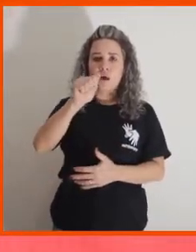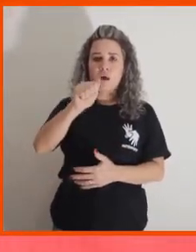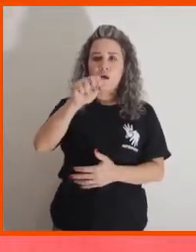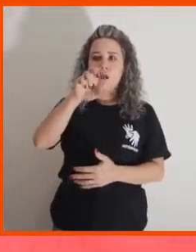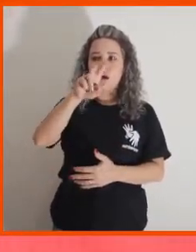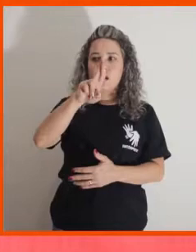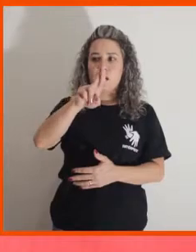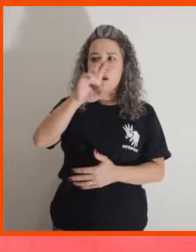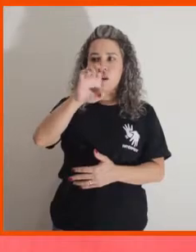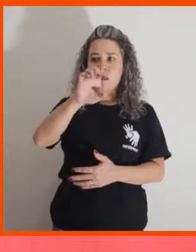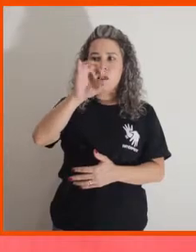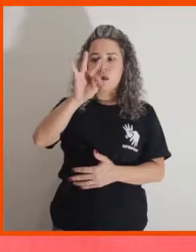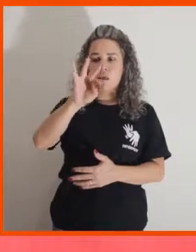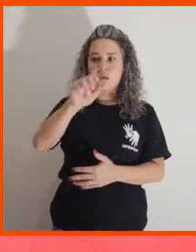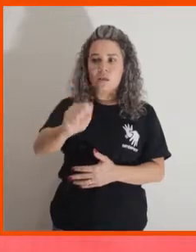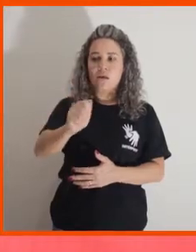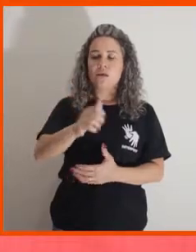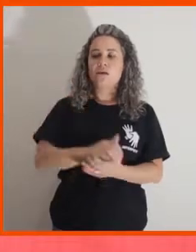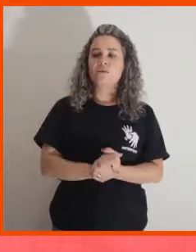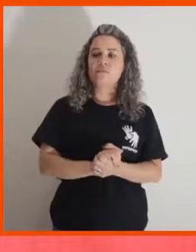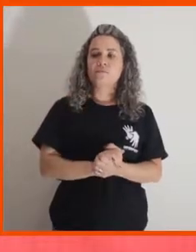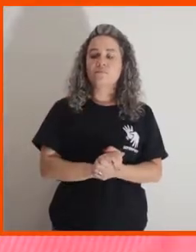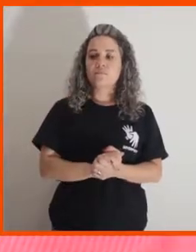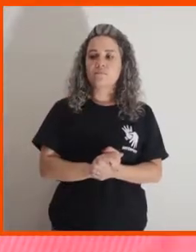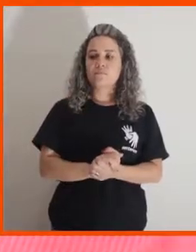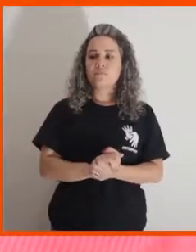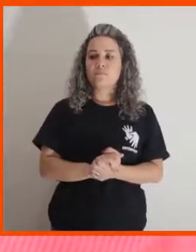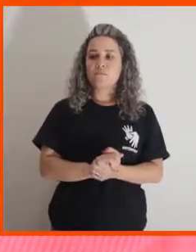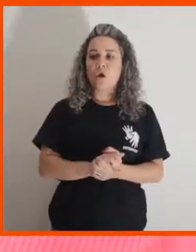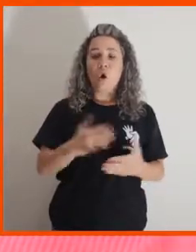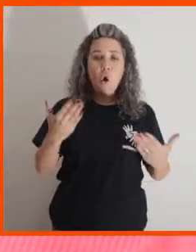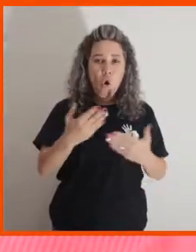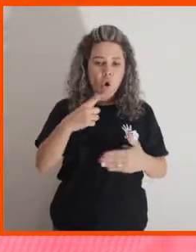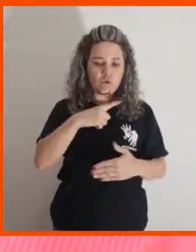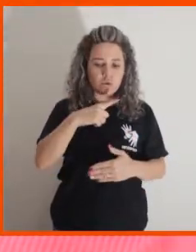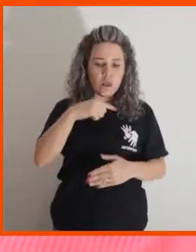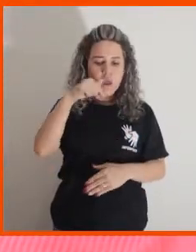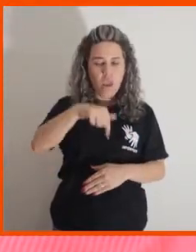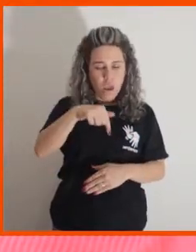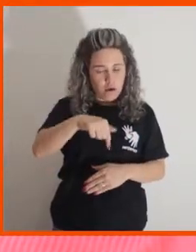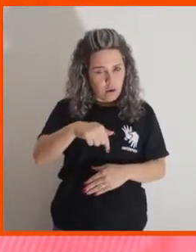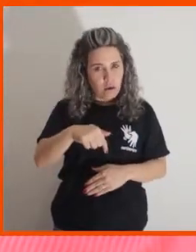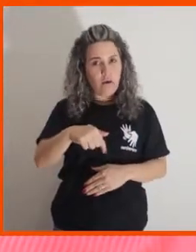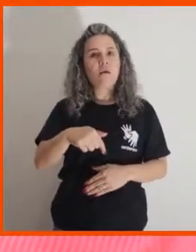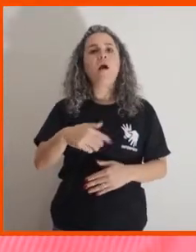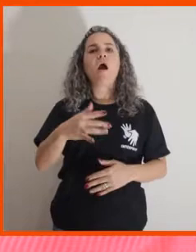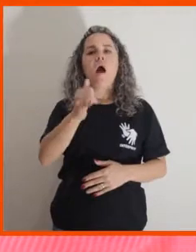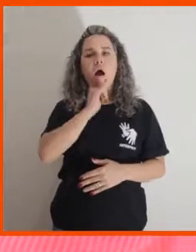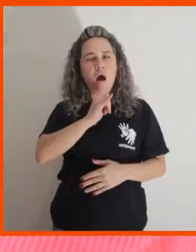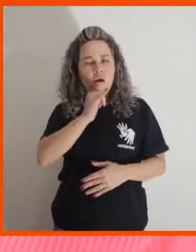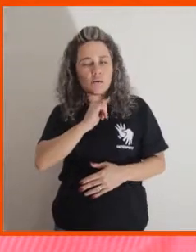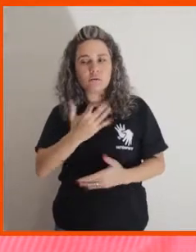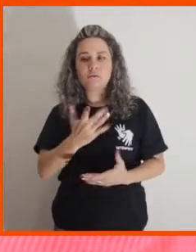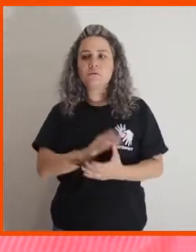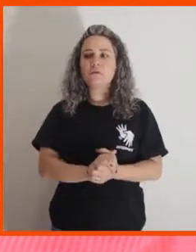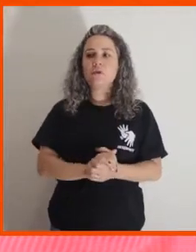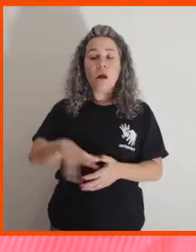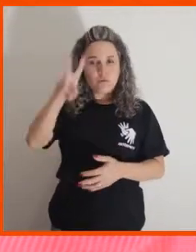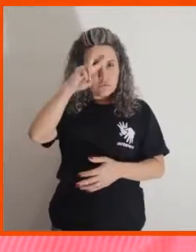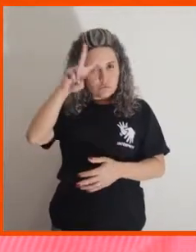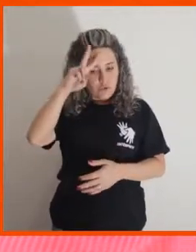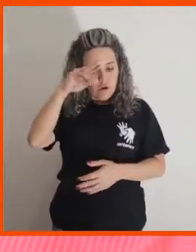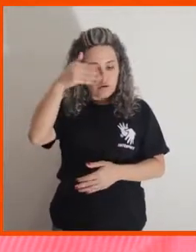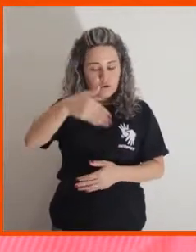quando existiu o São Domingo tem caretagem aqui. Então essa caretagem até hoje ela é tradicional aqui na comunidade. Também